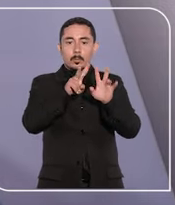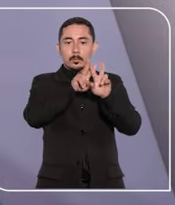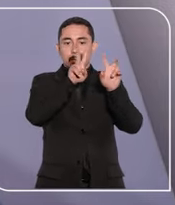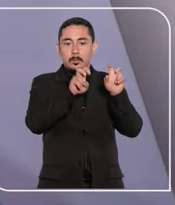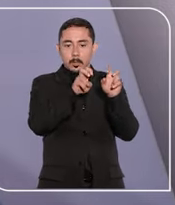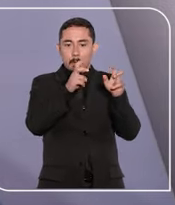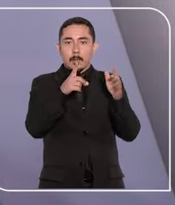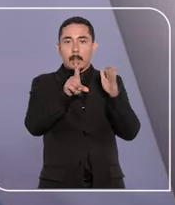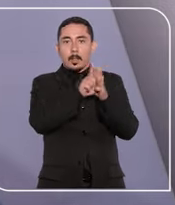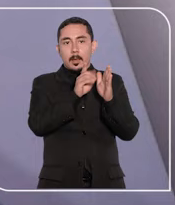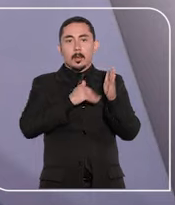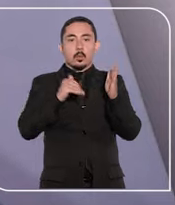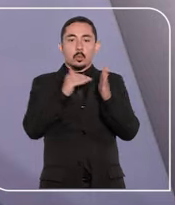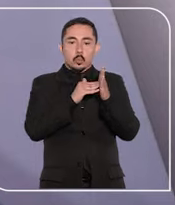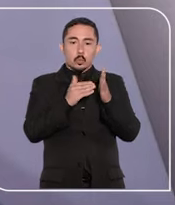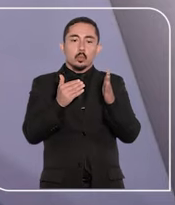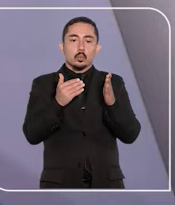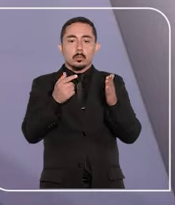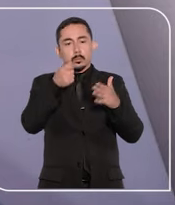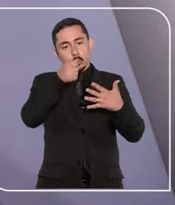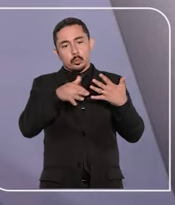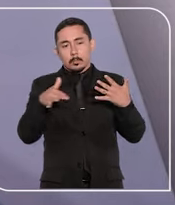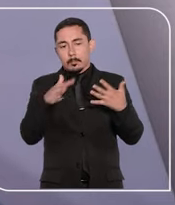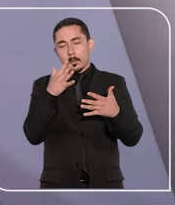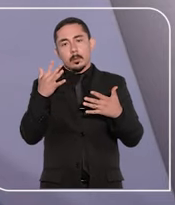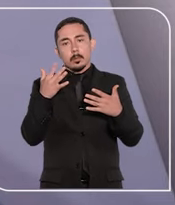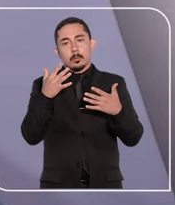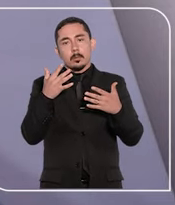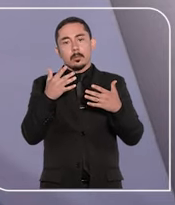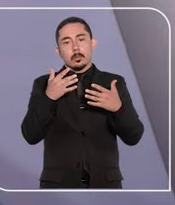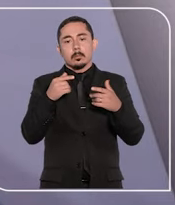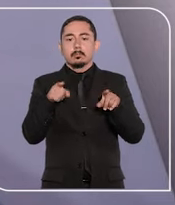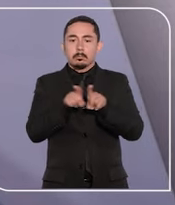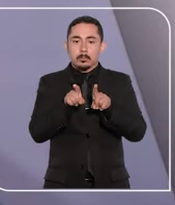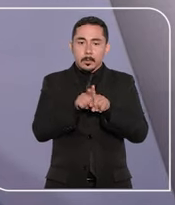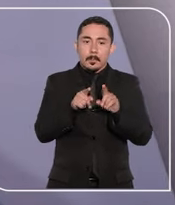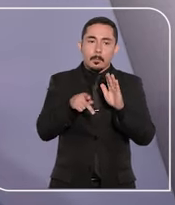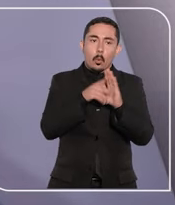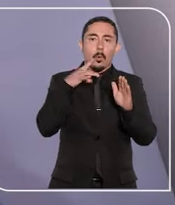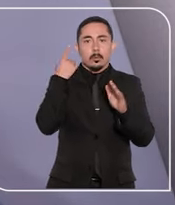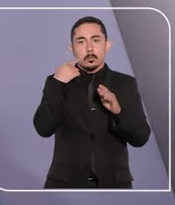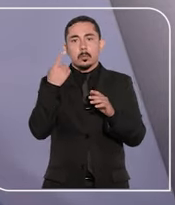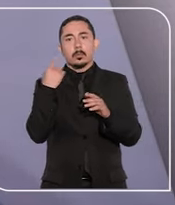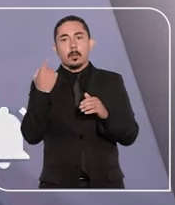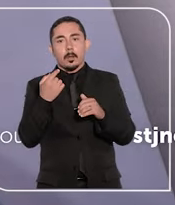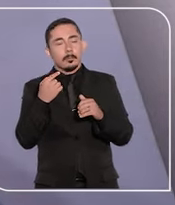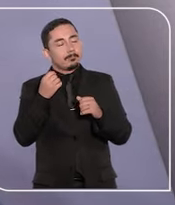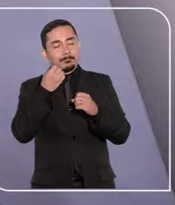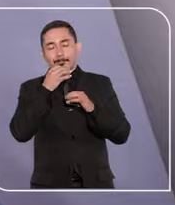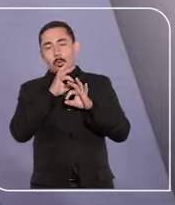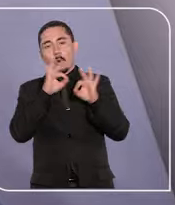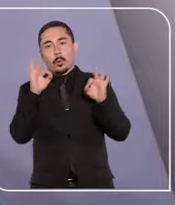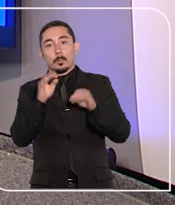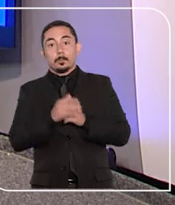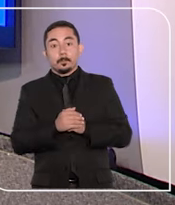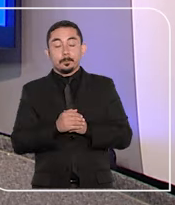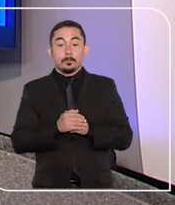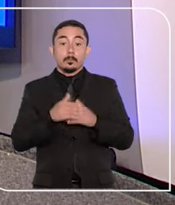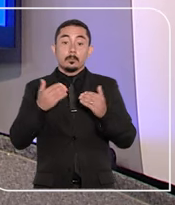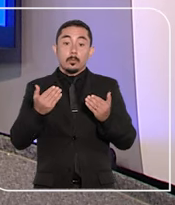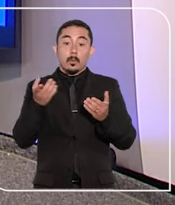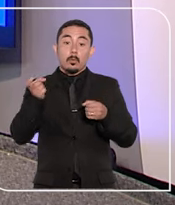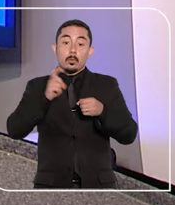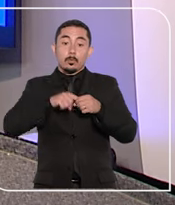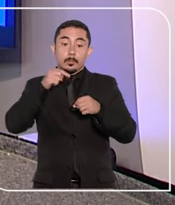toda a legislação, enfim, a jurisprudência a respeito dos honorários advocatícios. Está simplesmente imperdível, né? E retomando aqui a